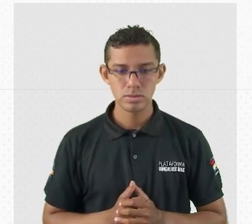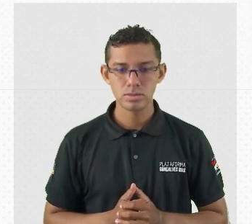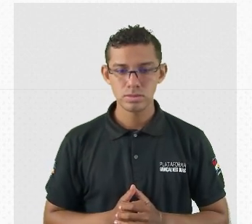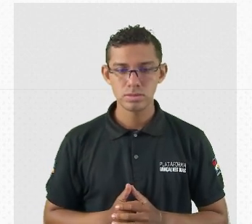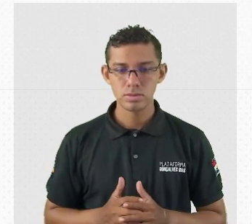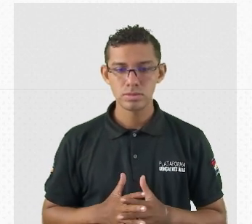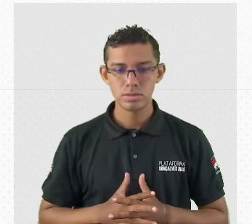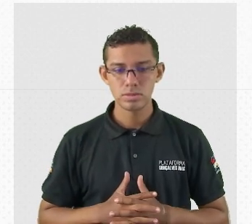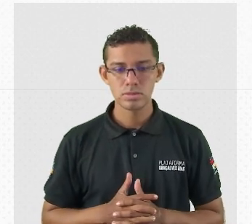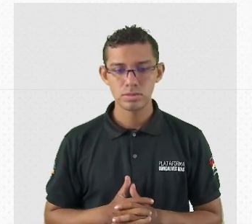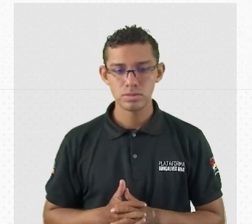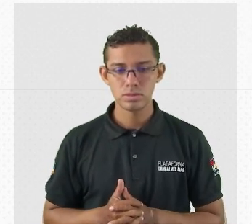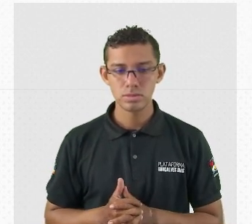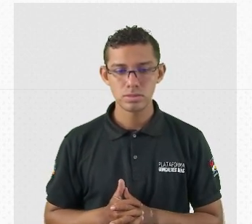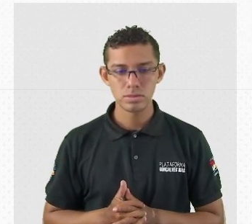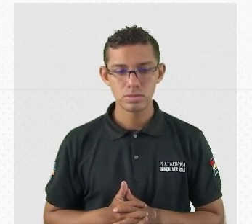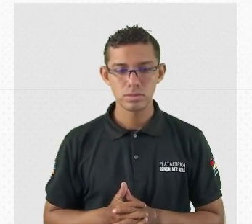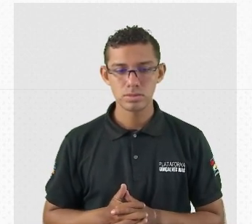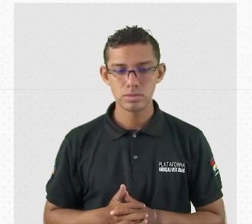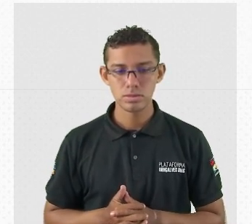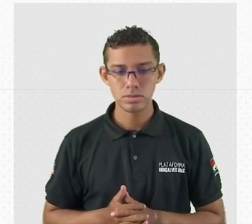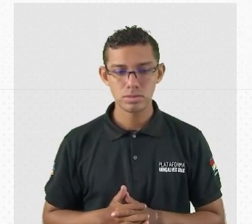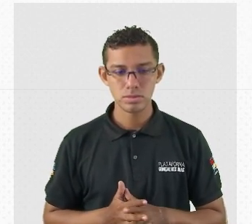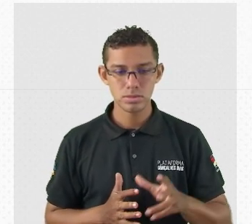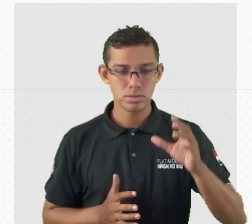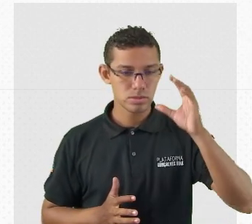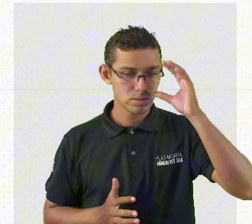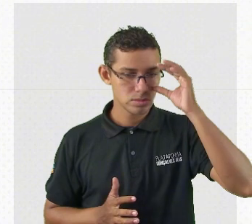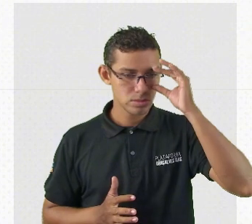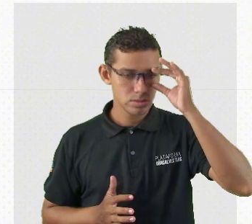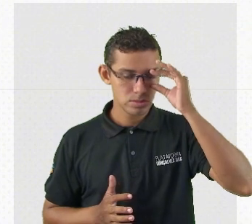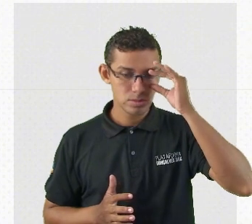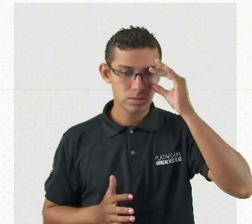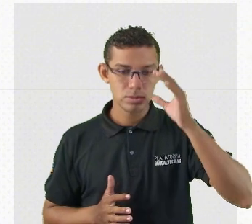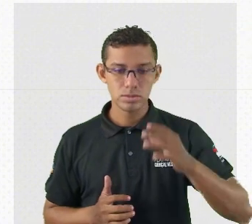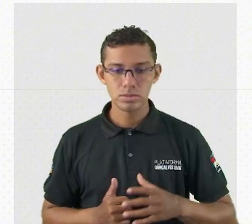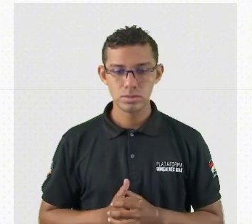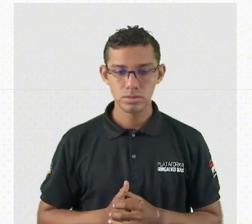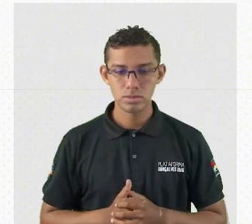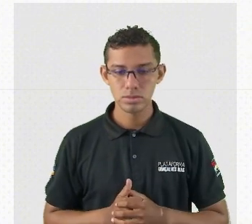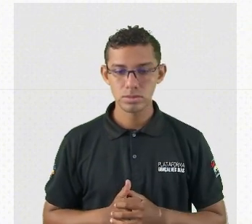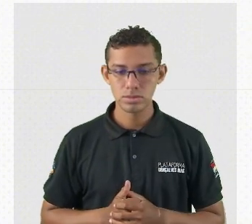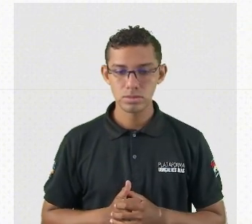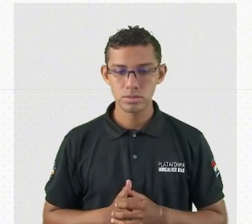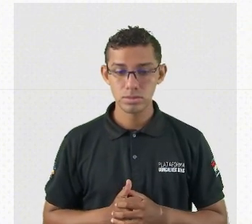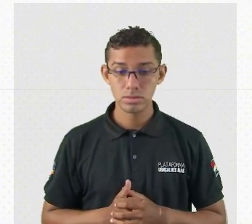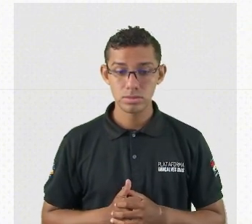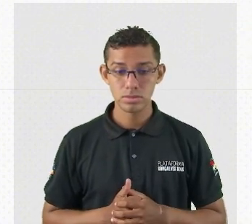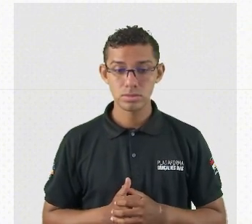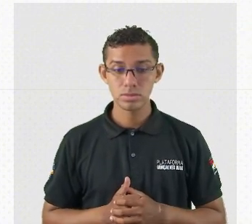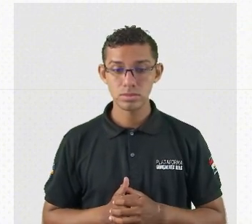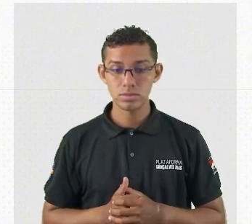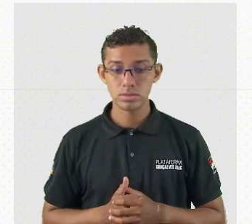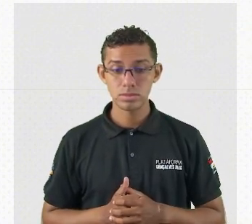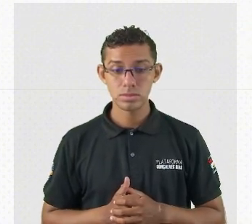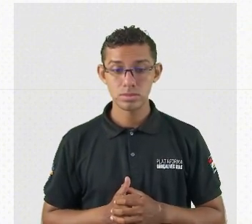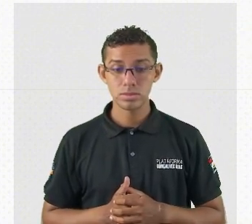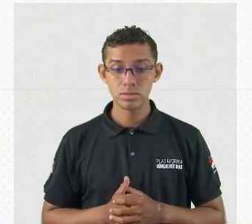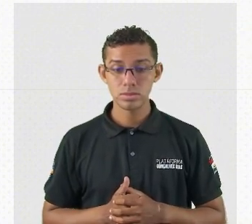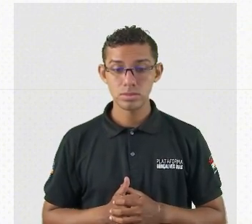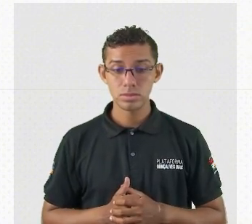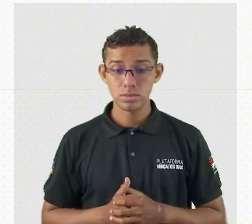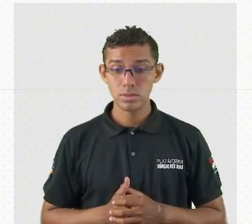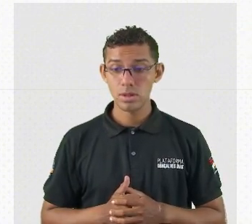bélico. Tá? O que marca, Marcos, essa segunda revolução? O surgimento da energia elétrica e do petróleo, gente. Tá? É aqui que o